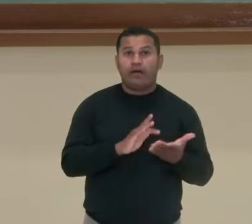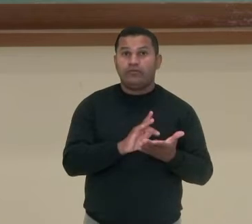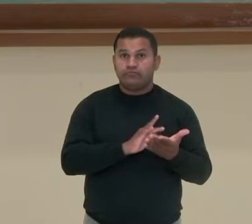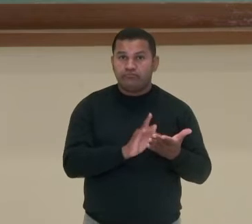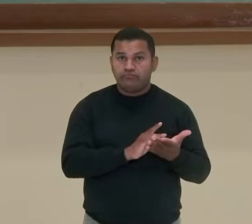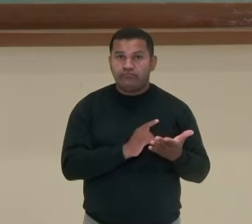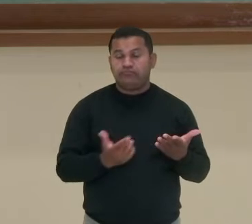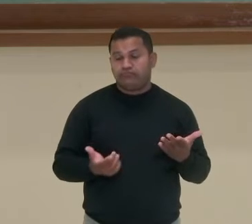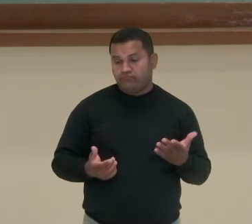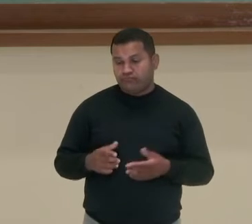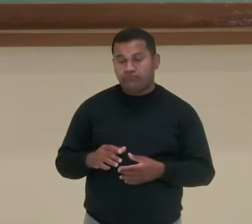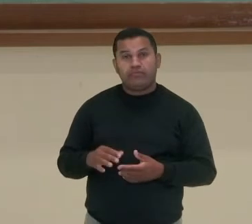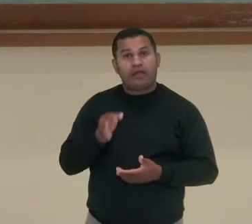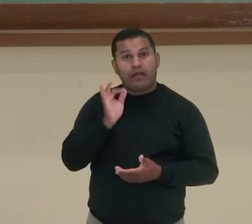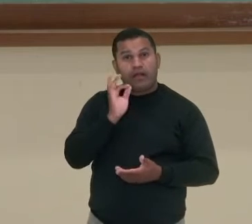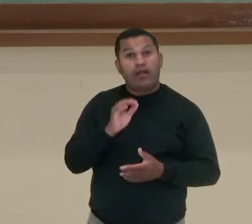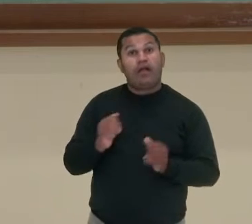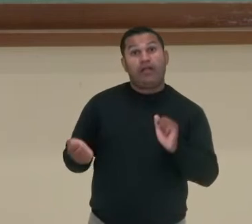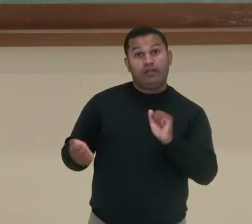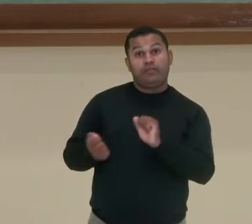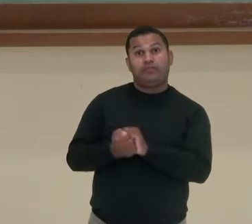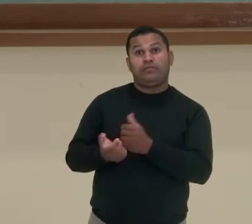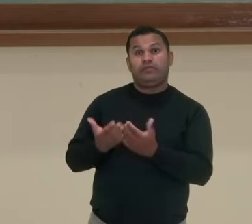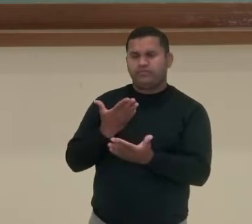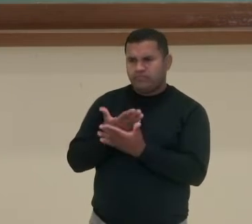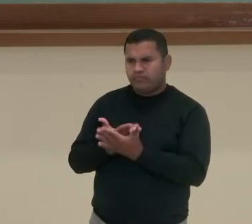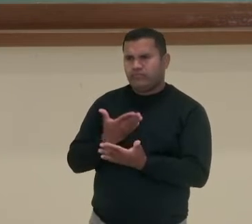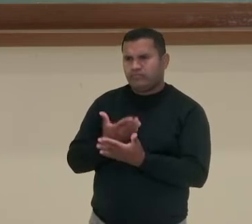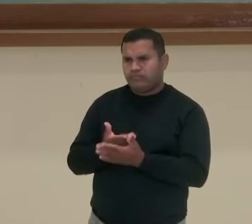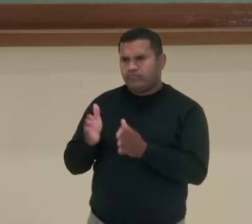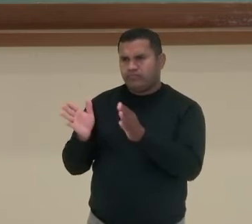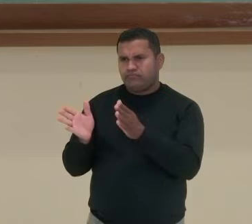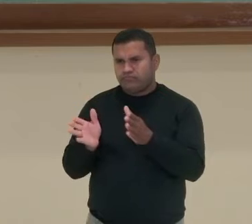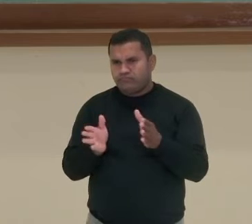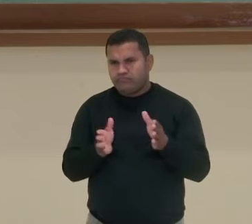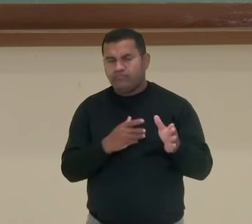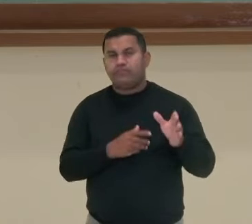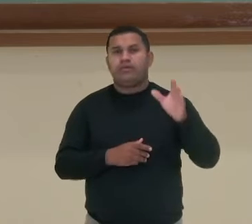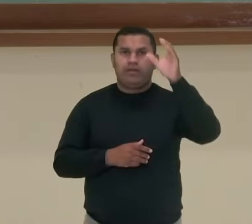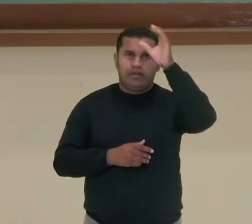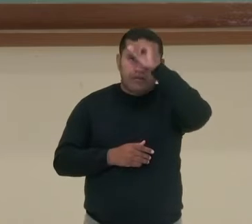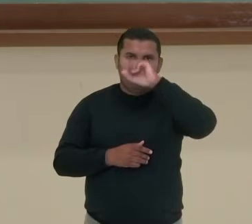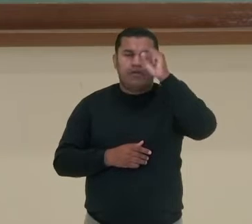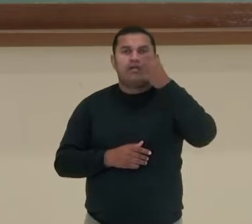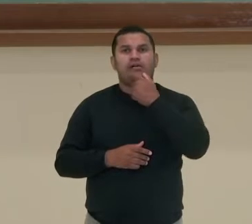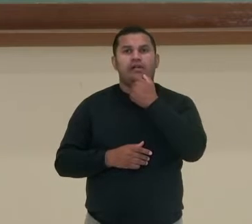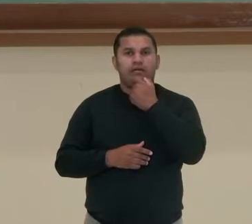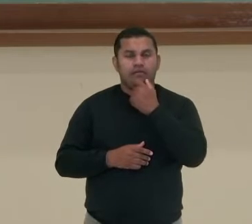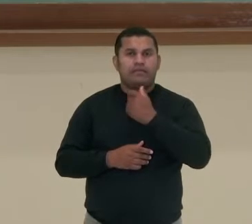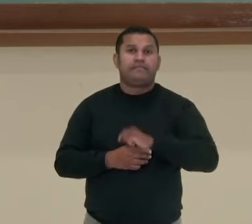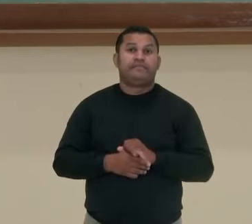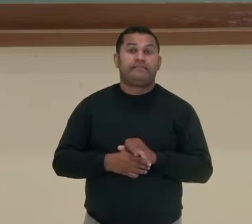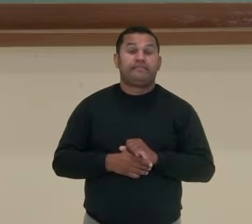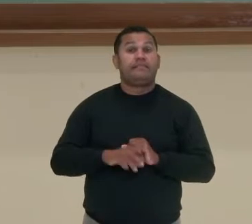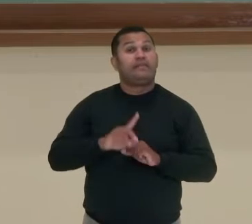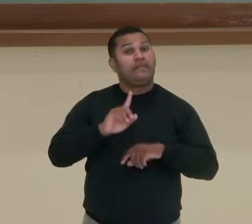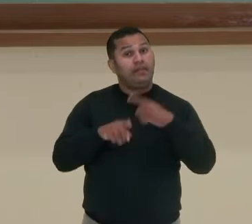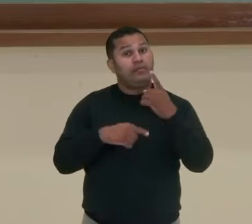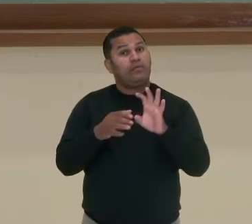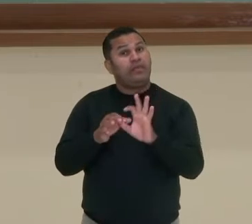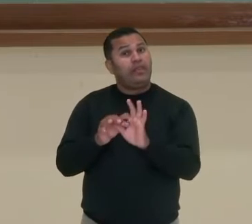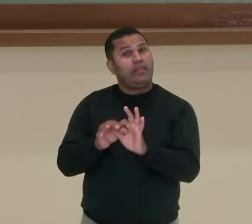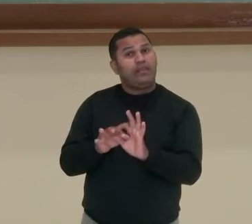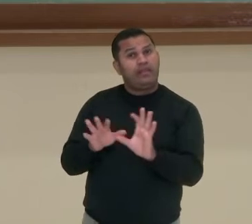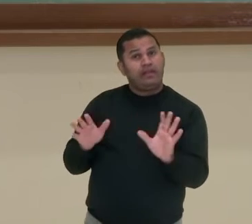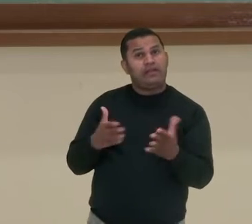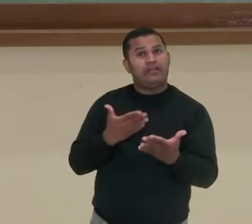atualizado no dia e faço o meu estudo. Depois eu deixo um horário diferente para fazer as atividades. Então,